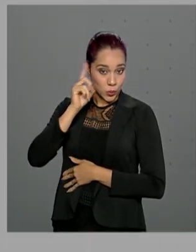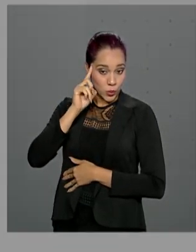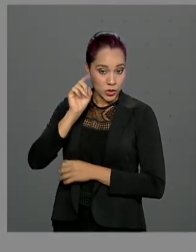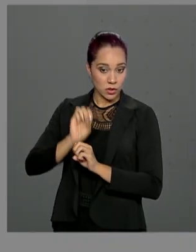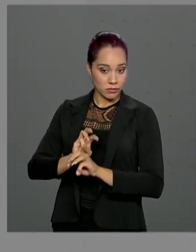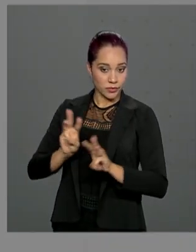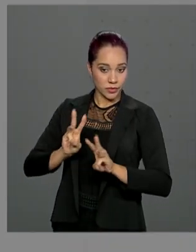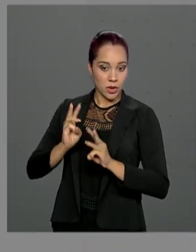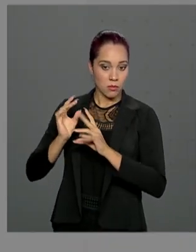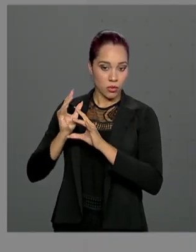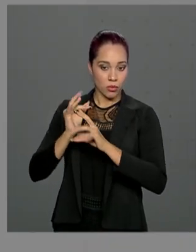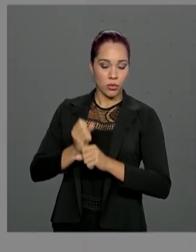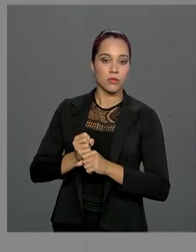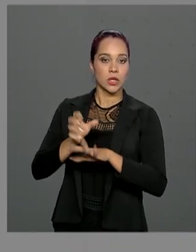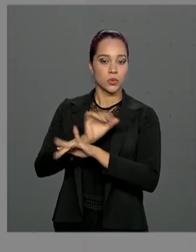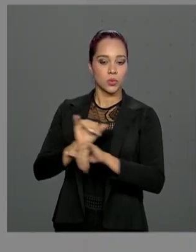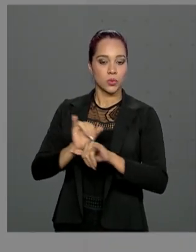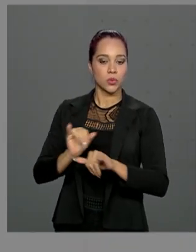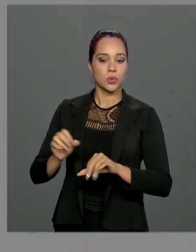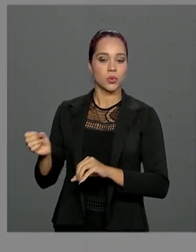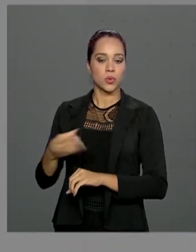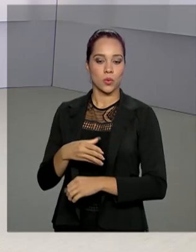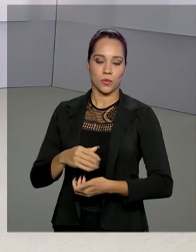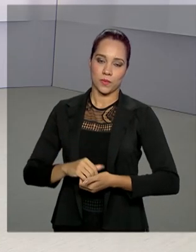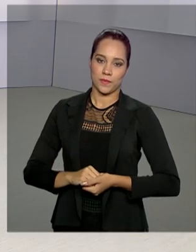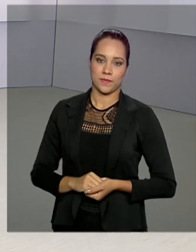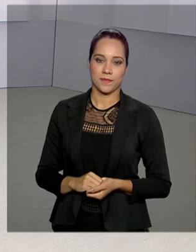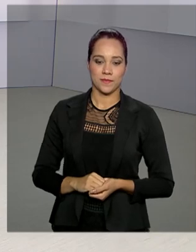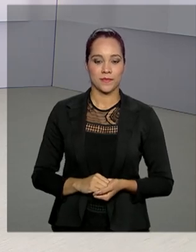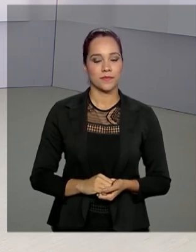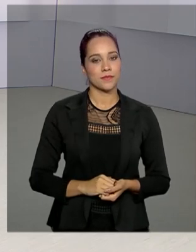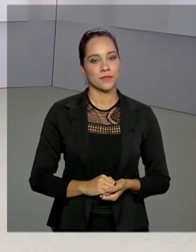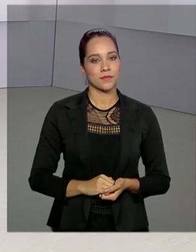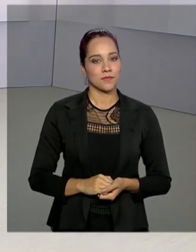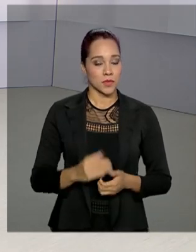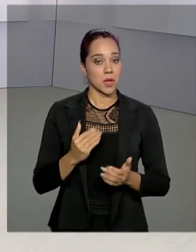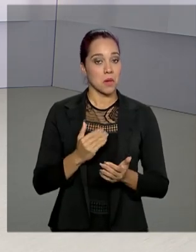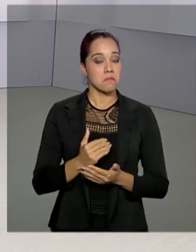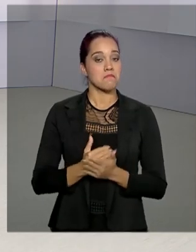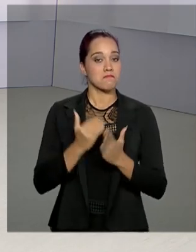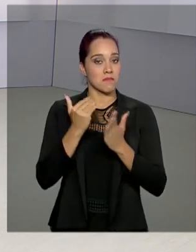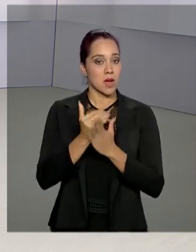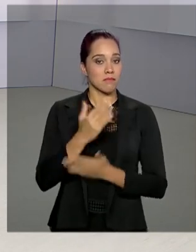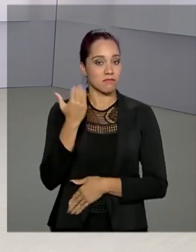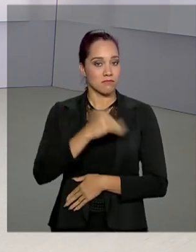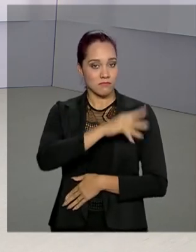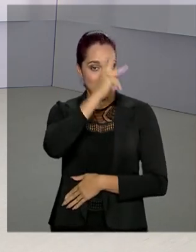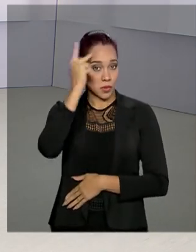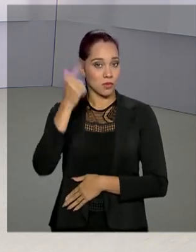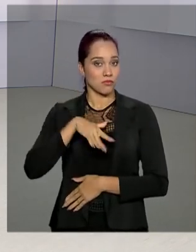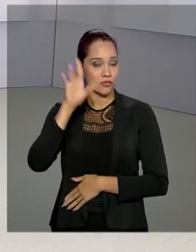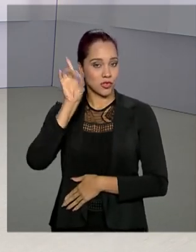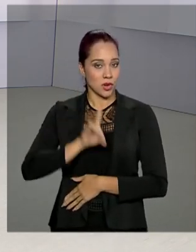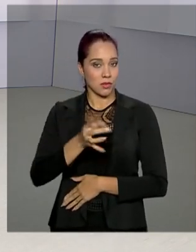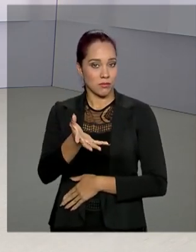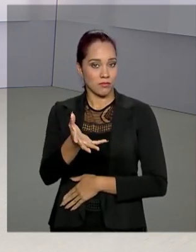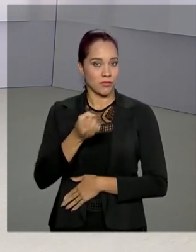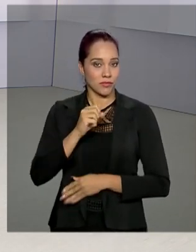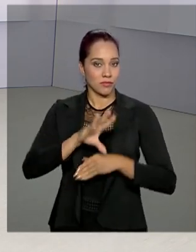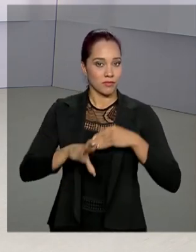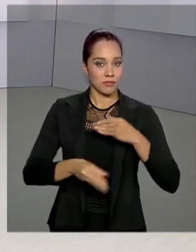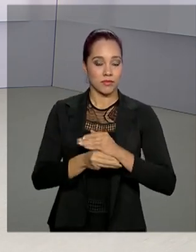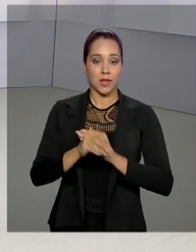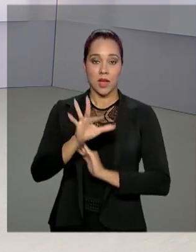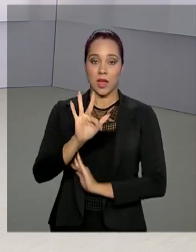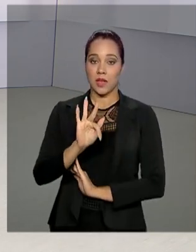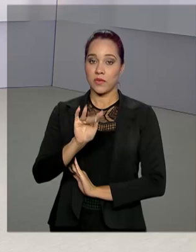site recalcula e divulga as notas de corte mais da metade das pessoas que têm direito ao saque complementar